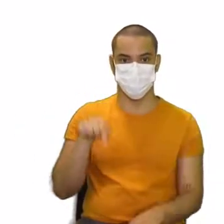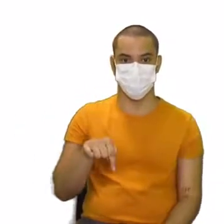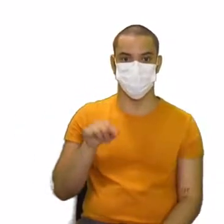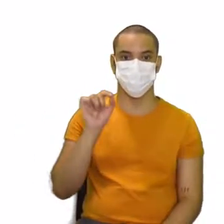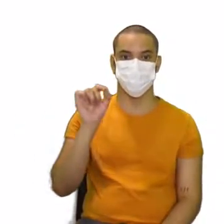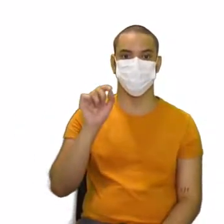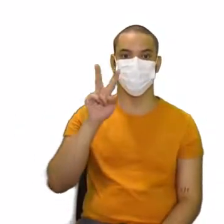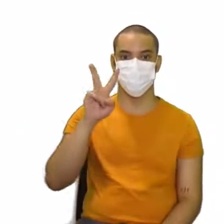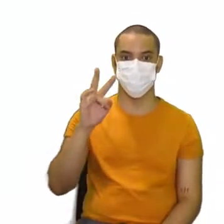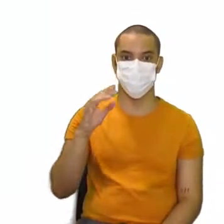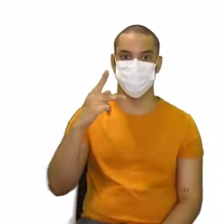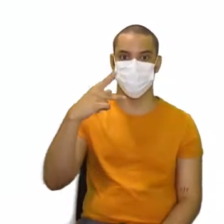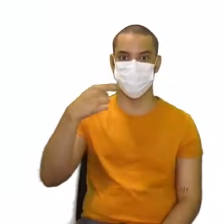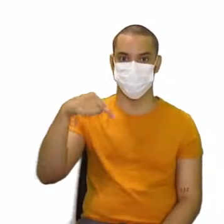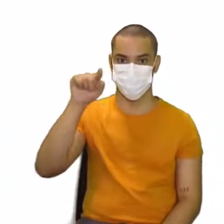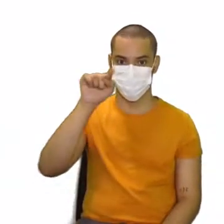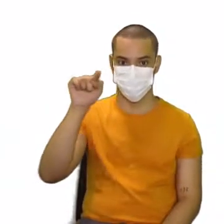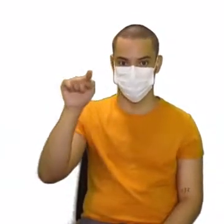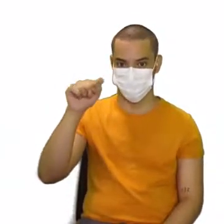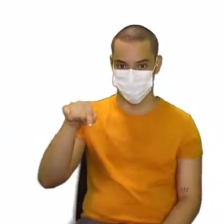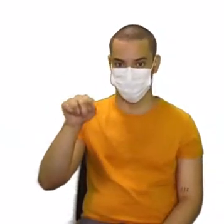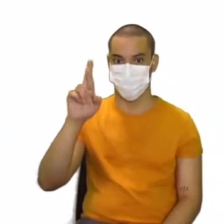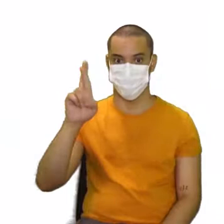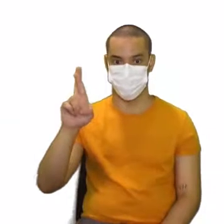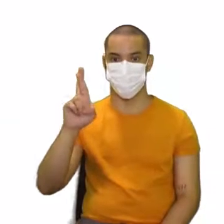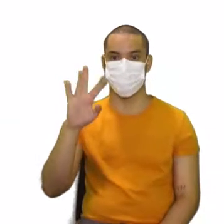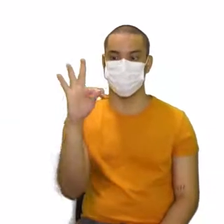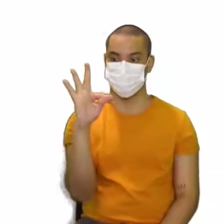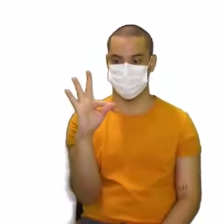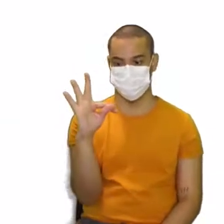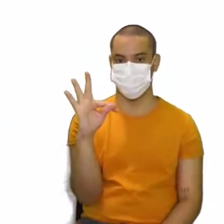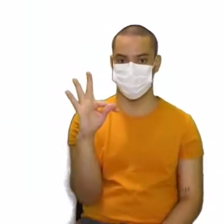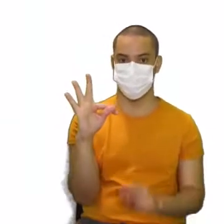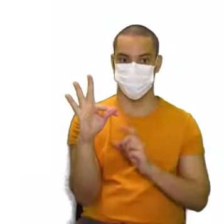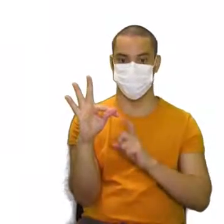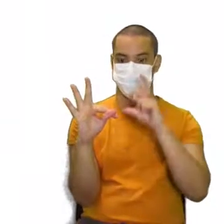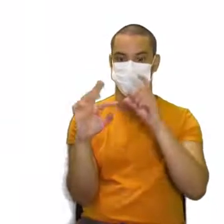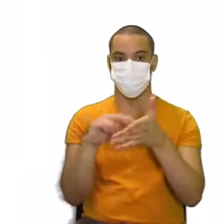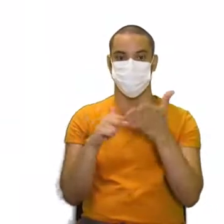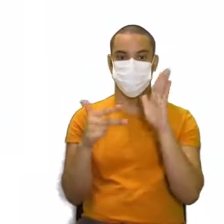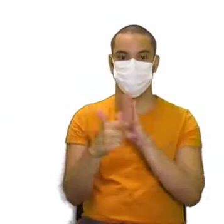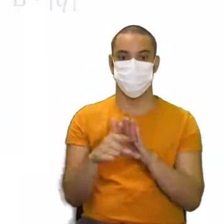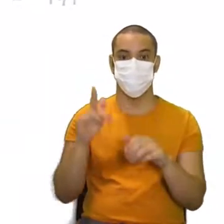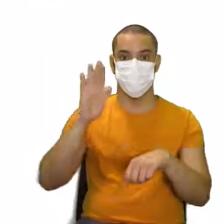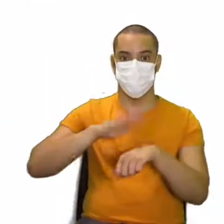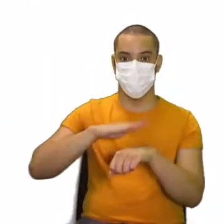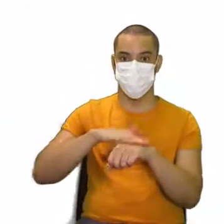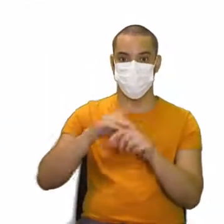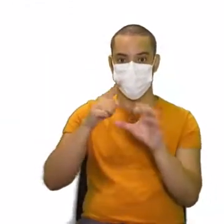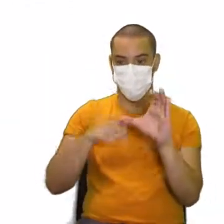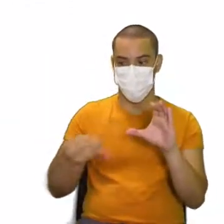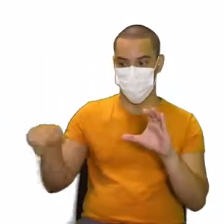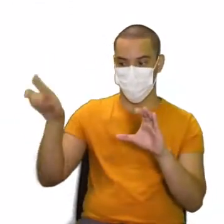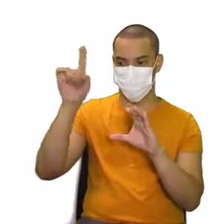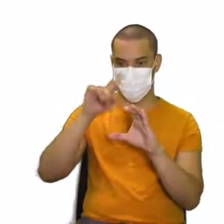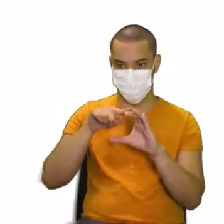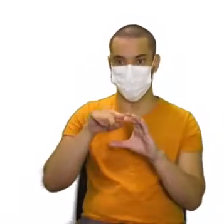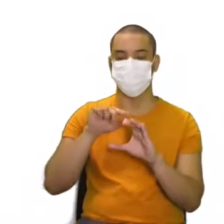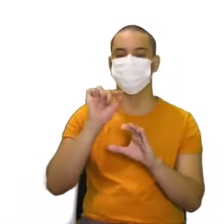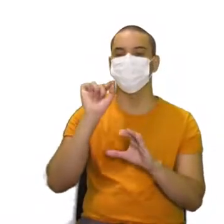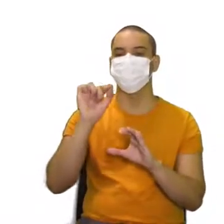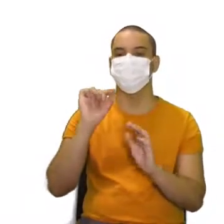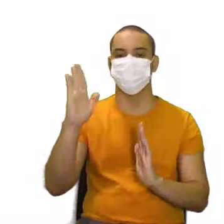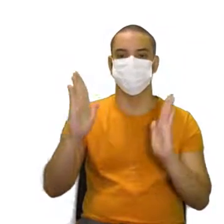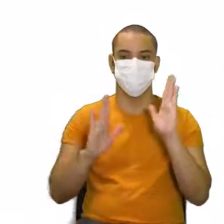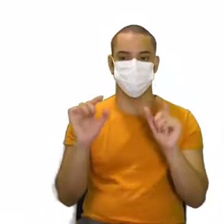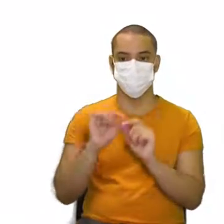dois Pierre é o círculo certo e tem maiúsculo é o tempo de uma volta bom então período que é